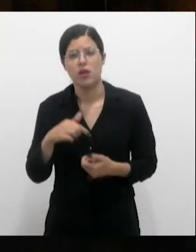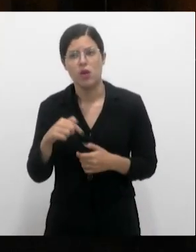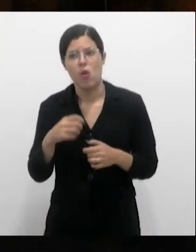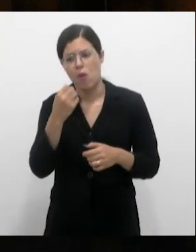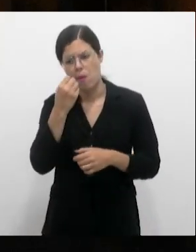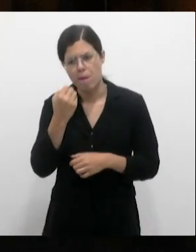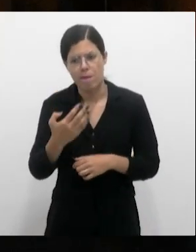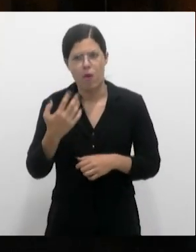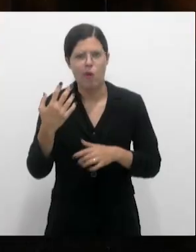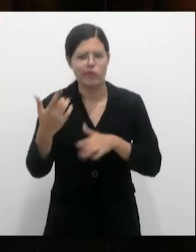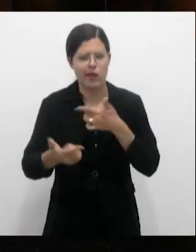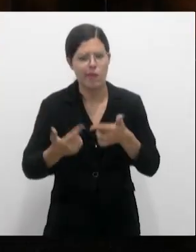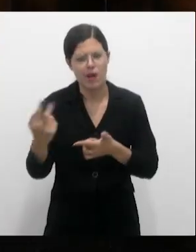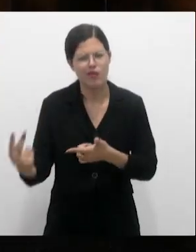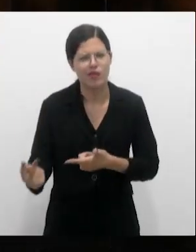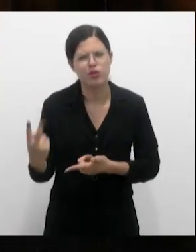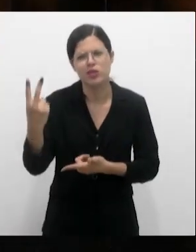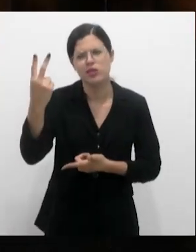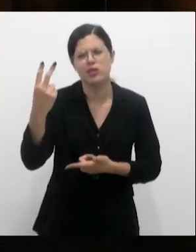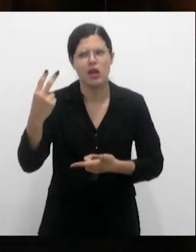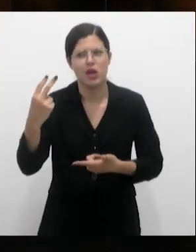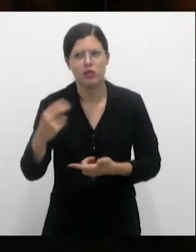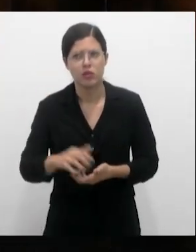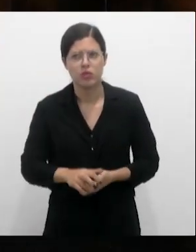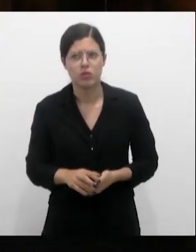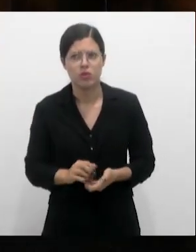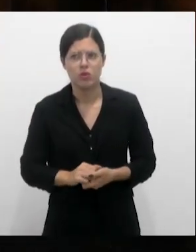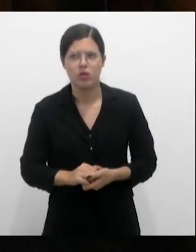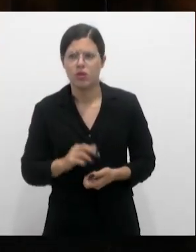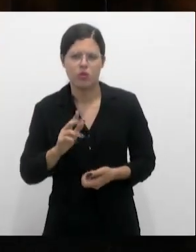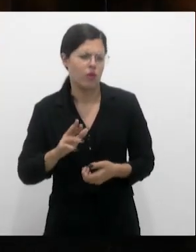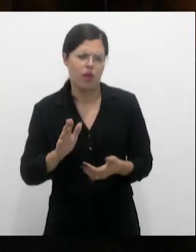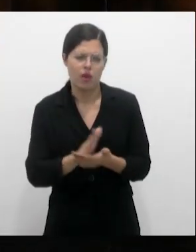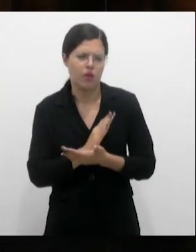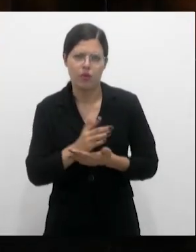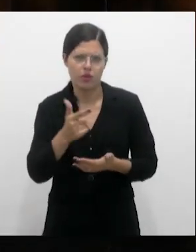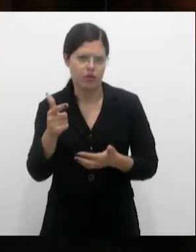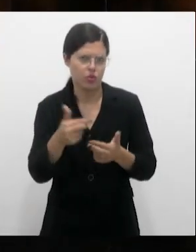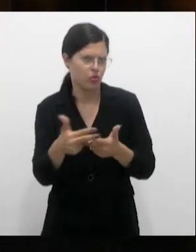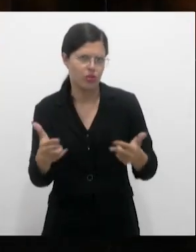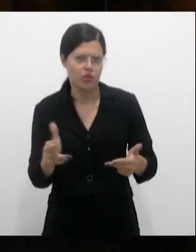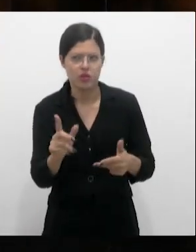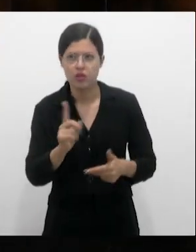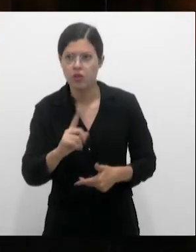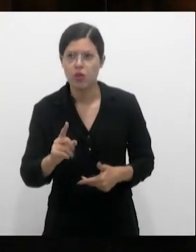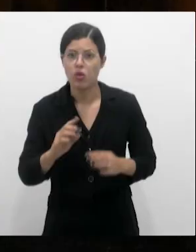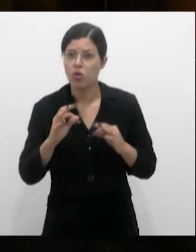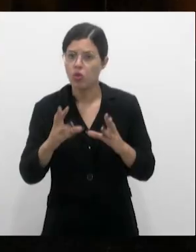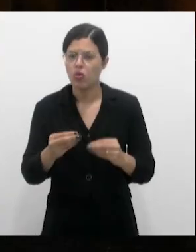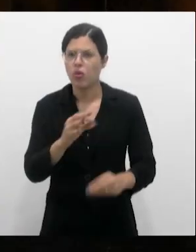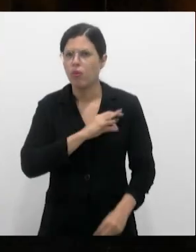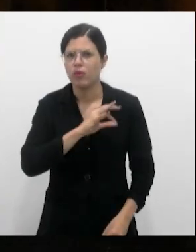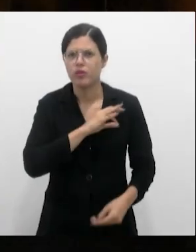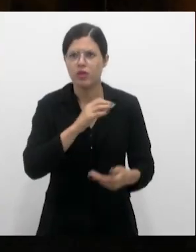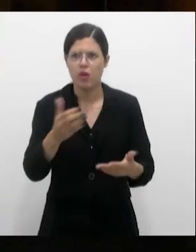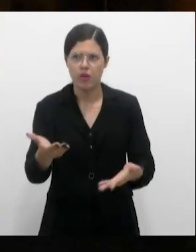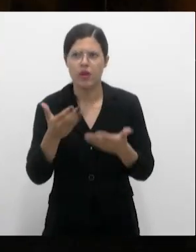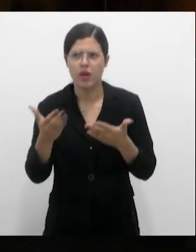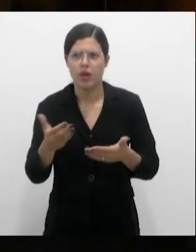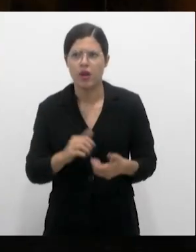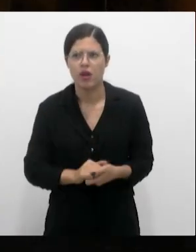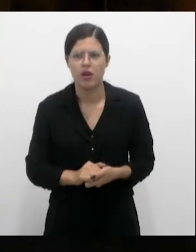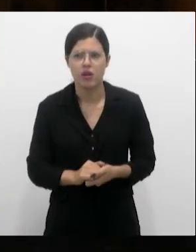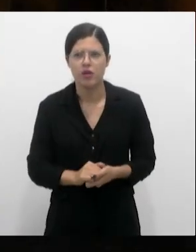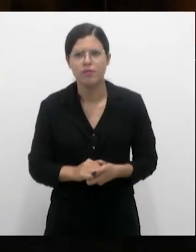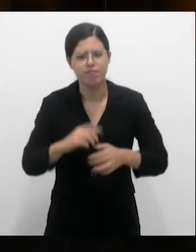trabalho. E não muitas das vezes outras coisas, às vezes, que são feitas por alguns aí. É isso que todo policial quer lograr.